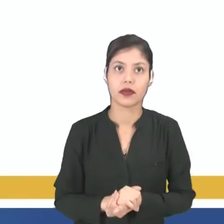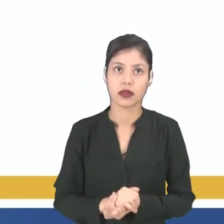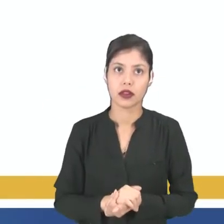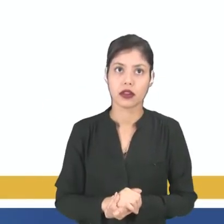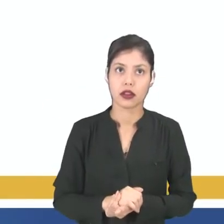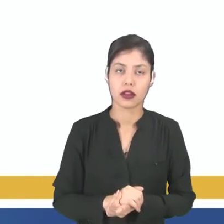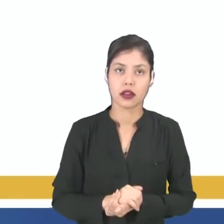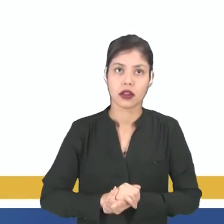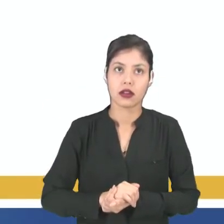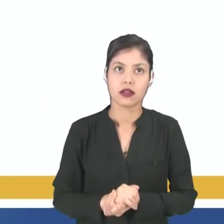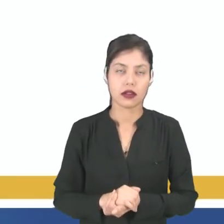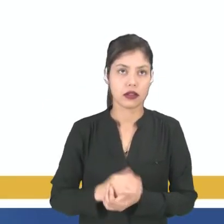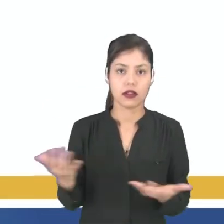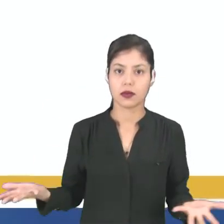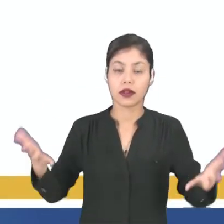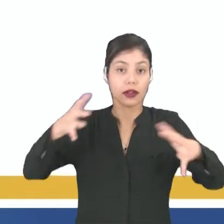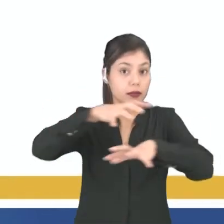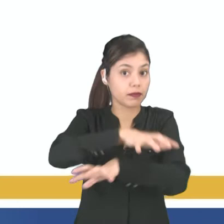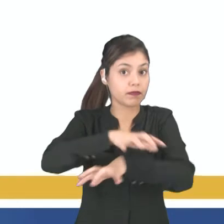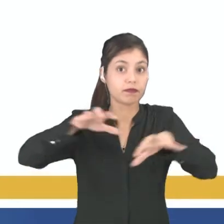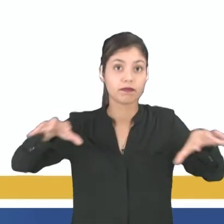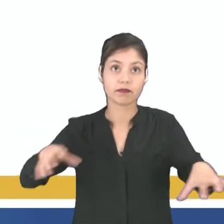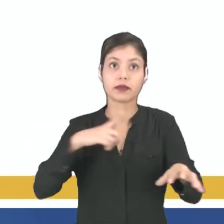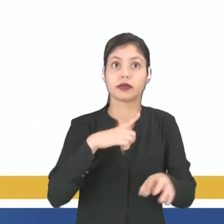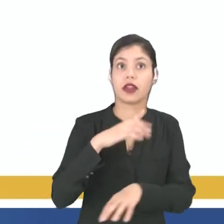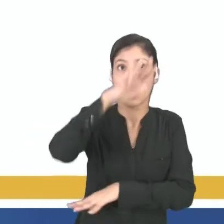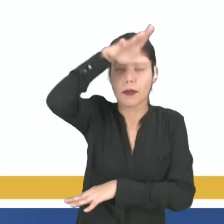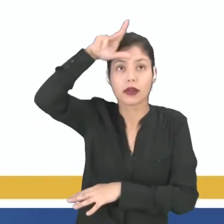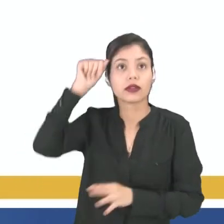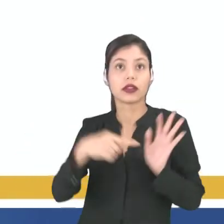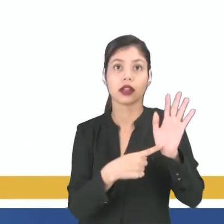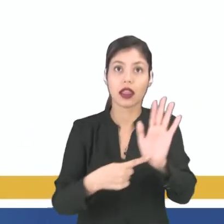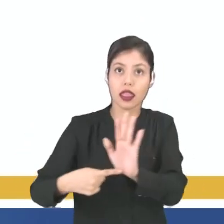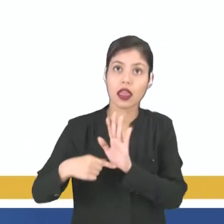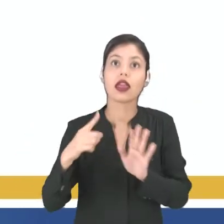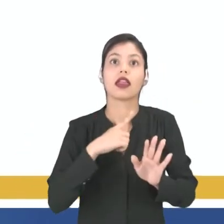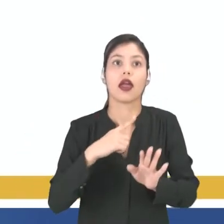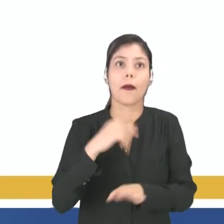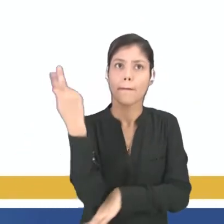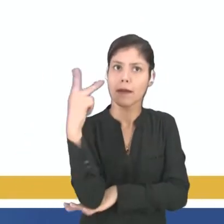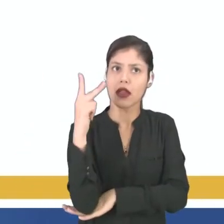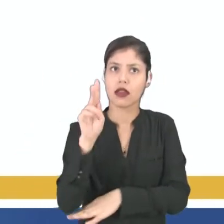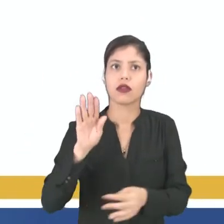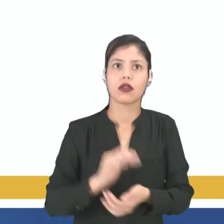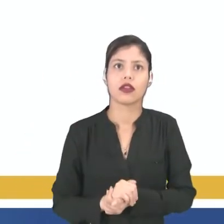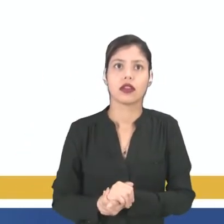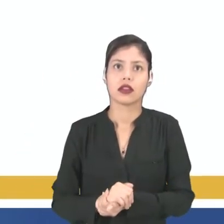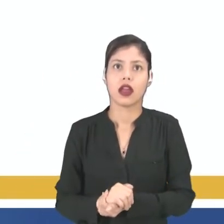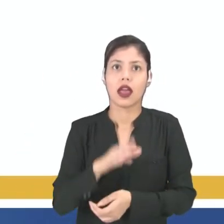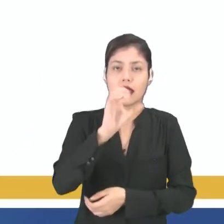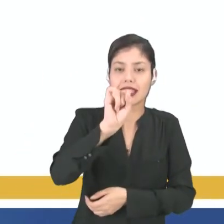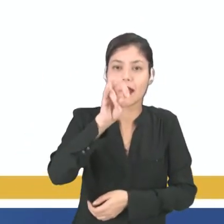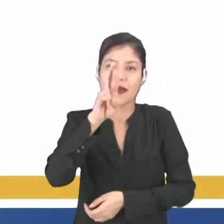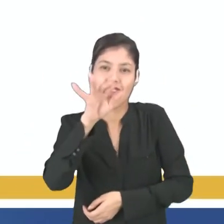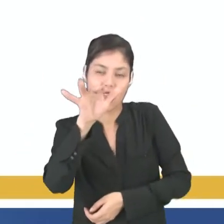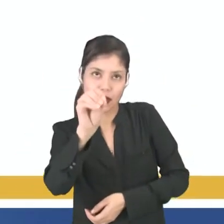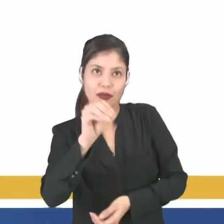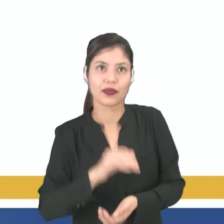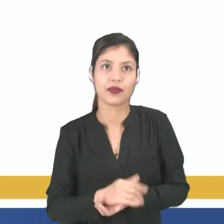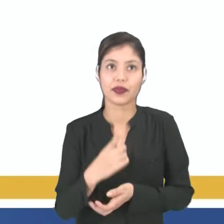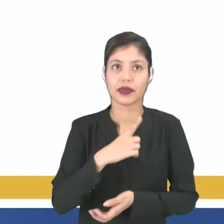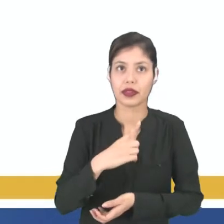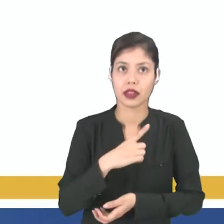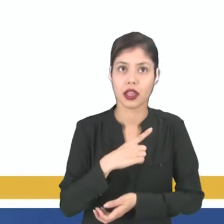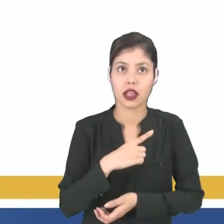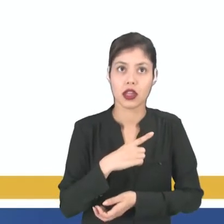por secas extremas e períodos de estiagem, característico do clima semiárido. D. O bioma Amazônia chega a ocupar